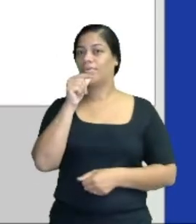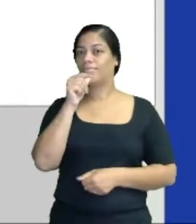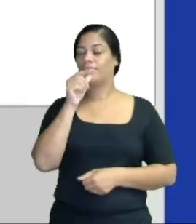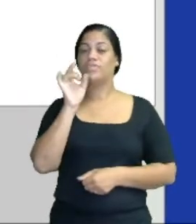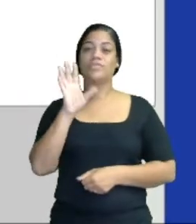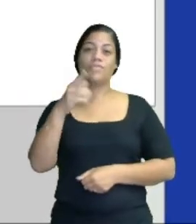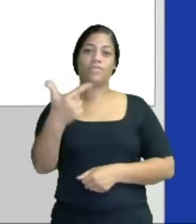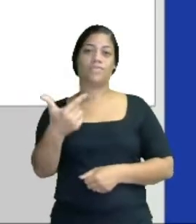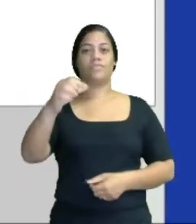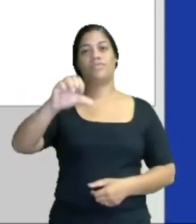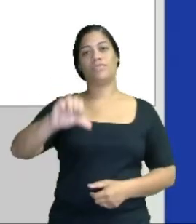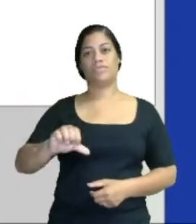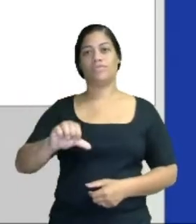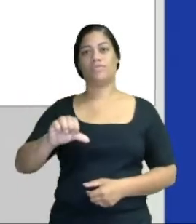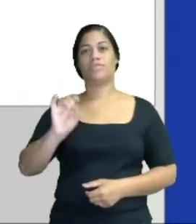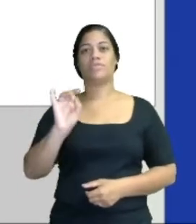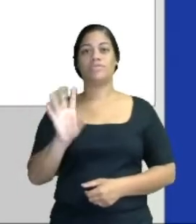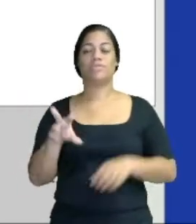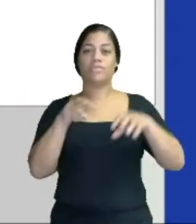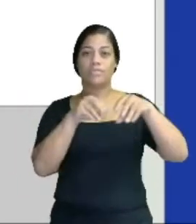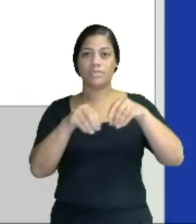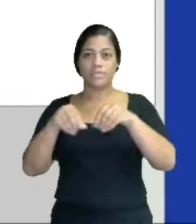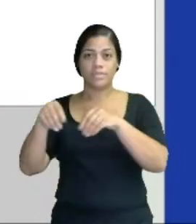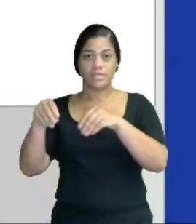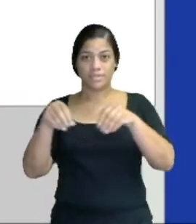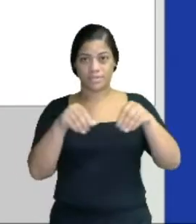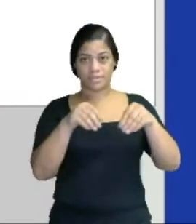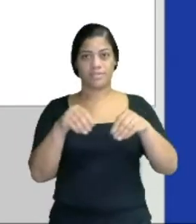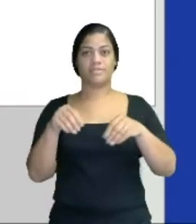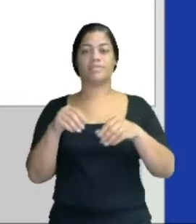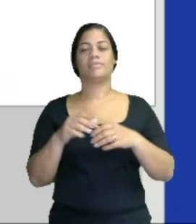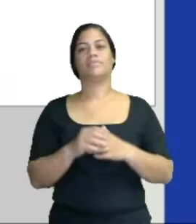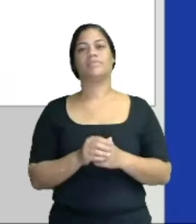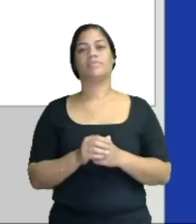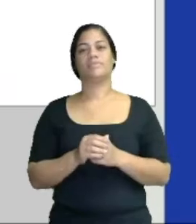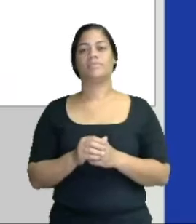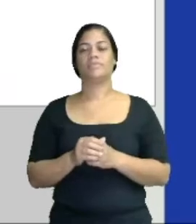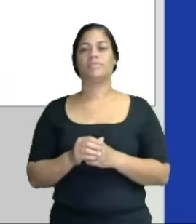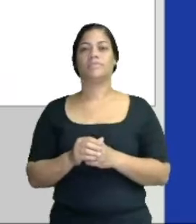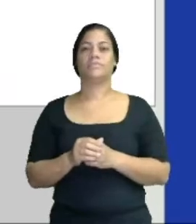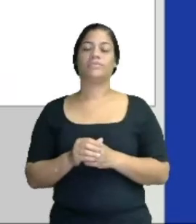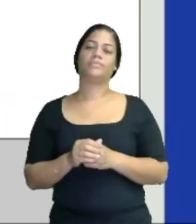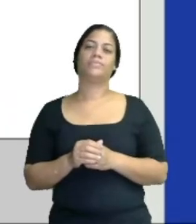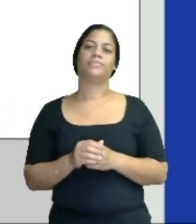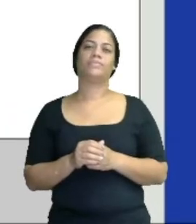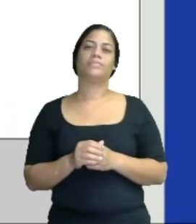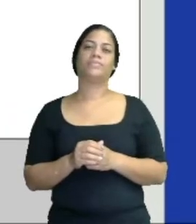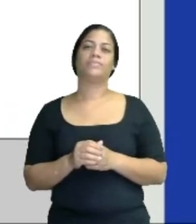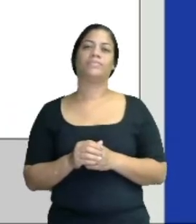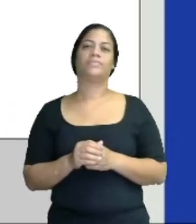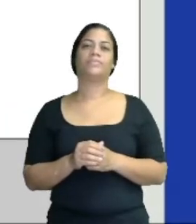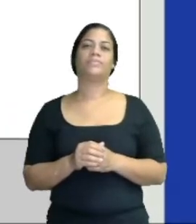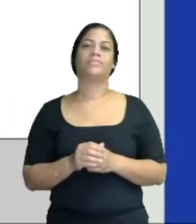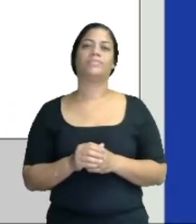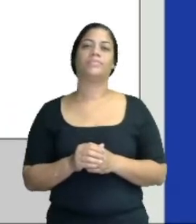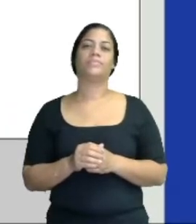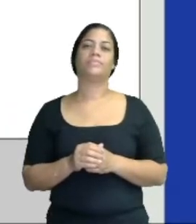apenas 29% é composta de terras emersas, que são os continentes e as ilhas.